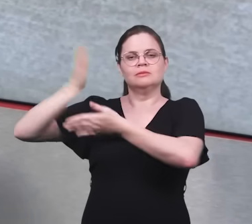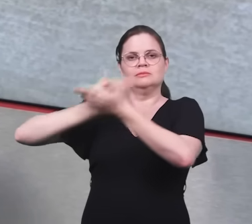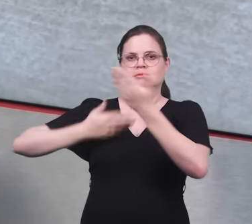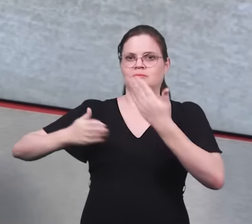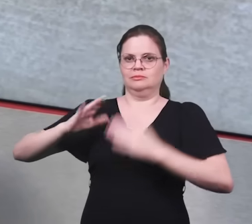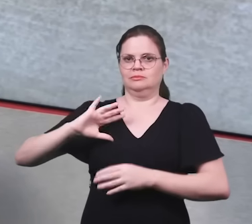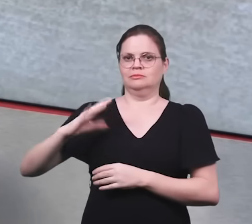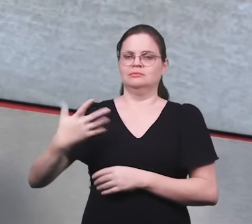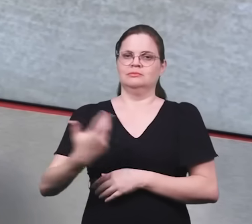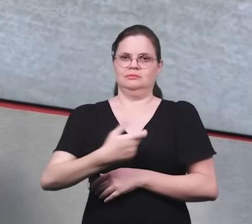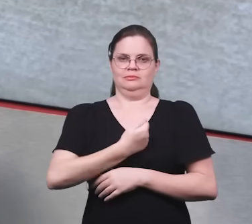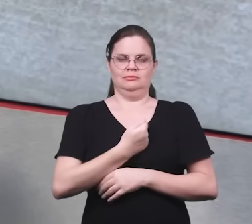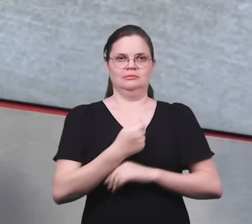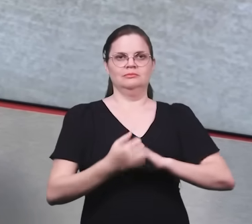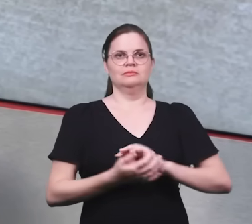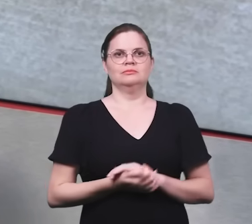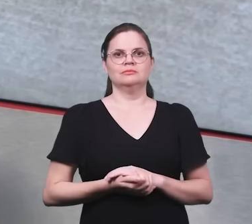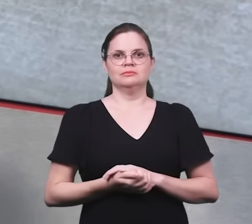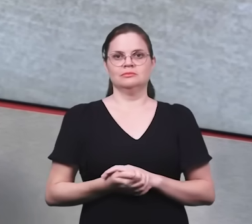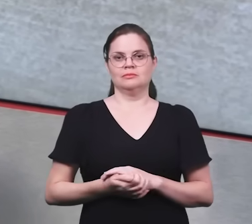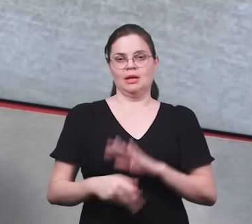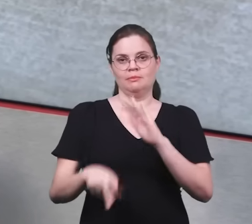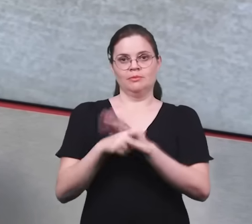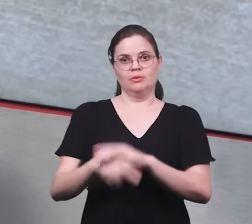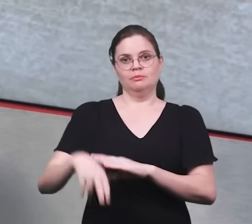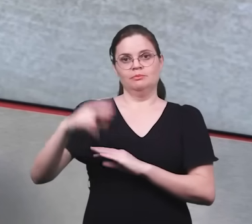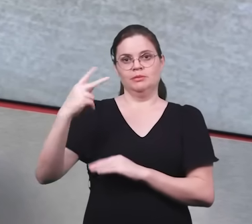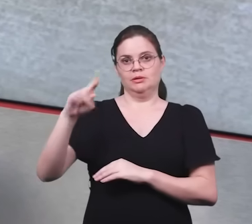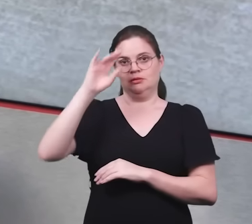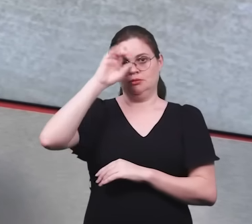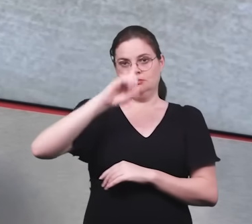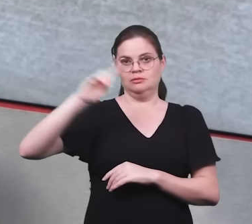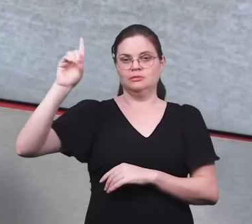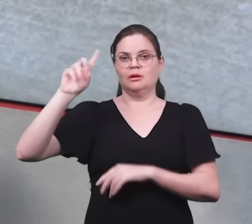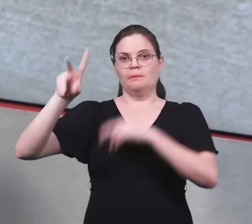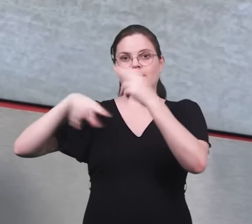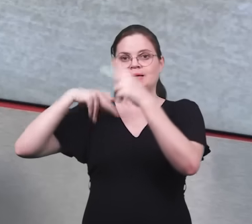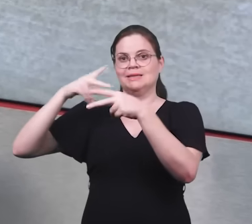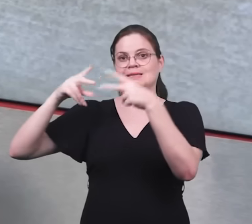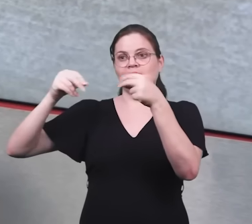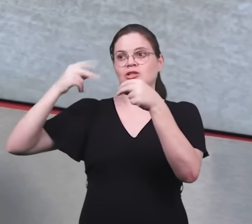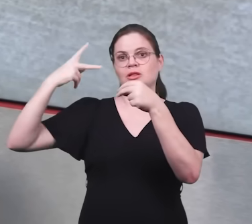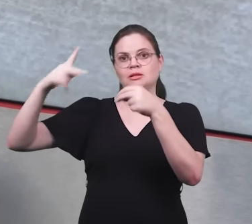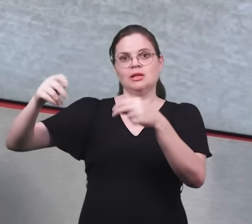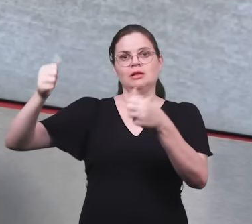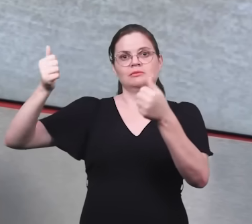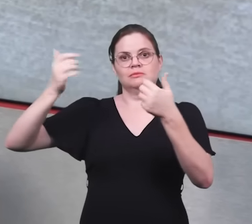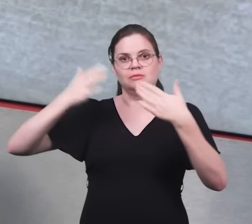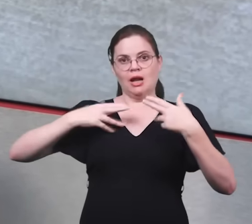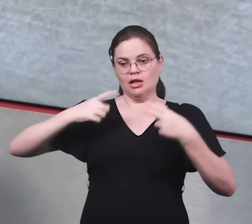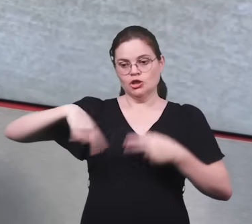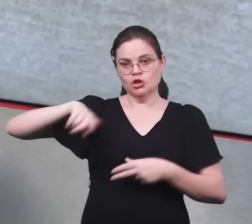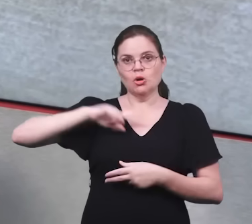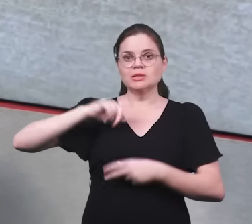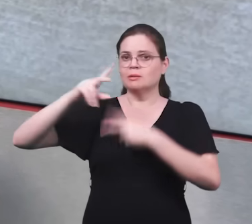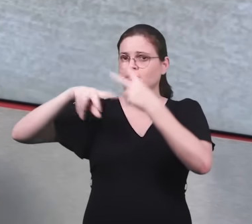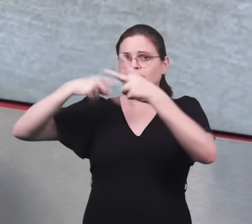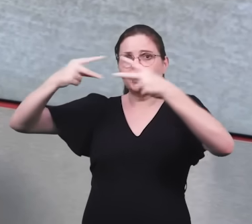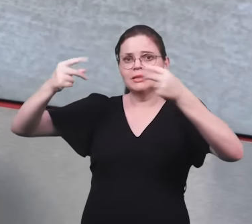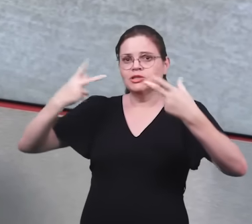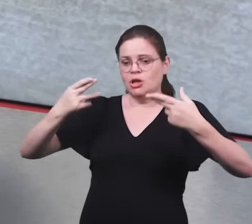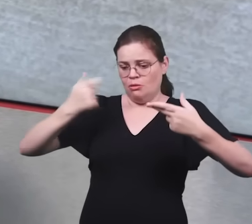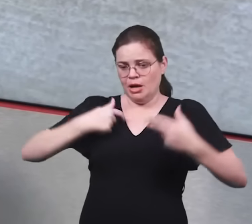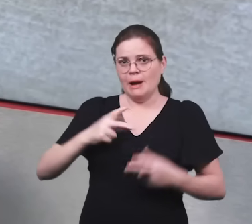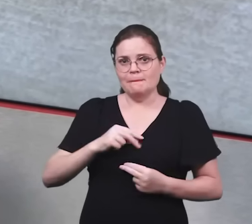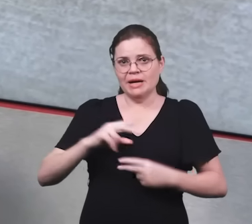mérito que vem de Deus. Você diz assim, é dom de Deus, ou seja, é uma dádiva de Deus. É algo que Deus nos dá,